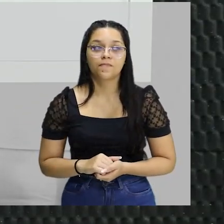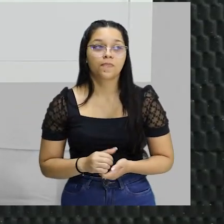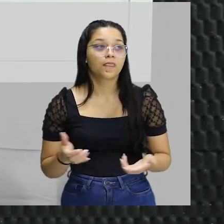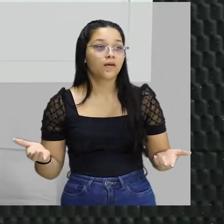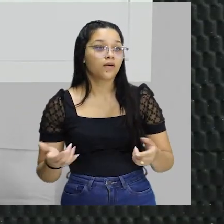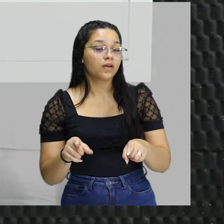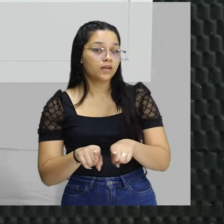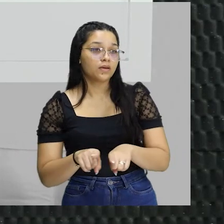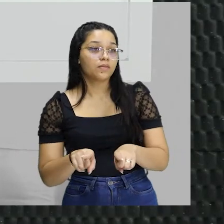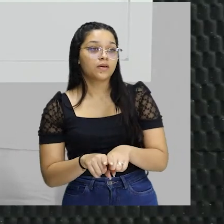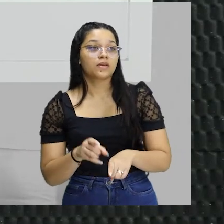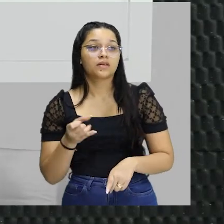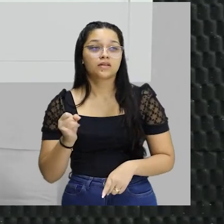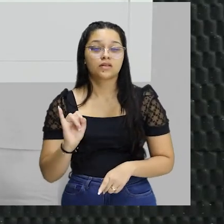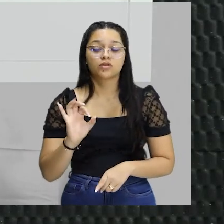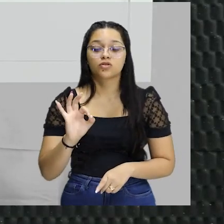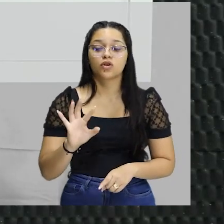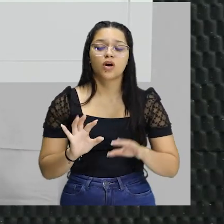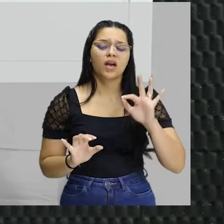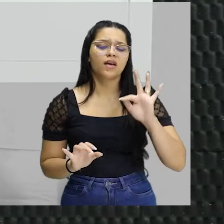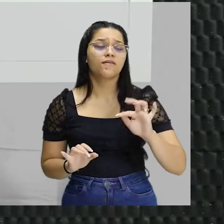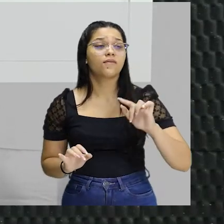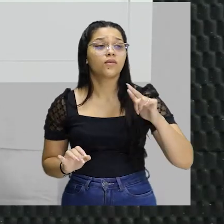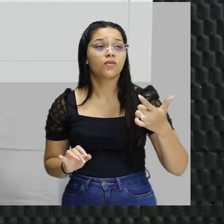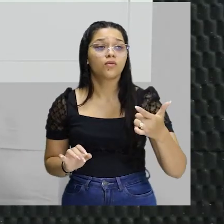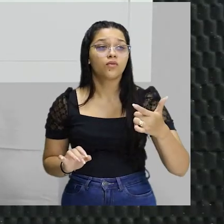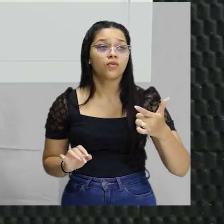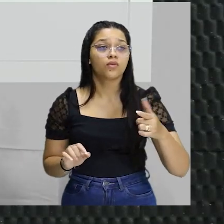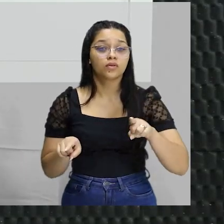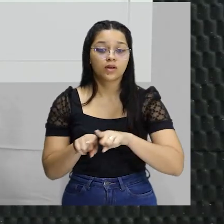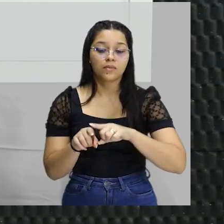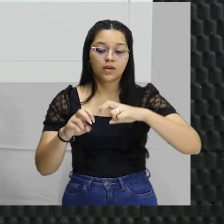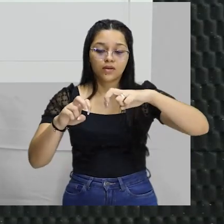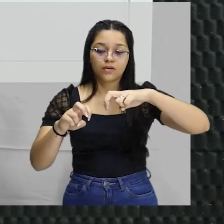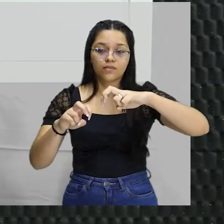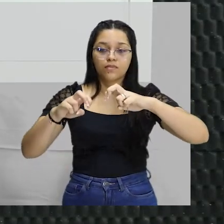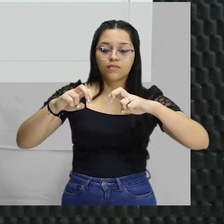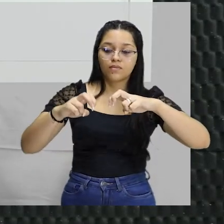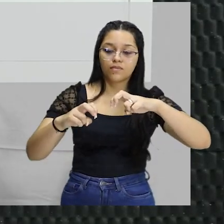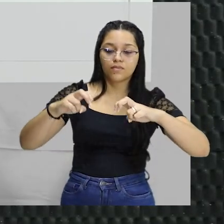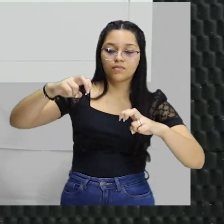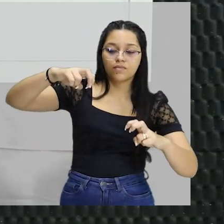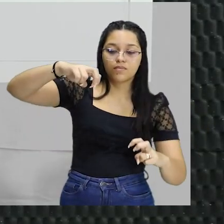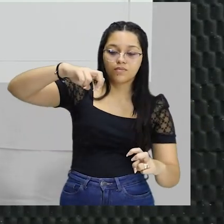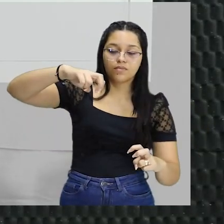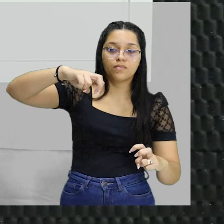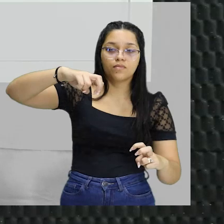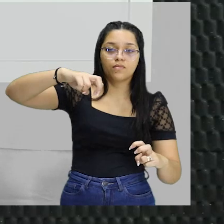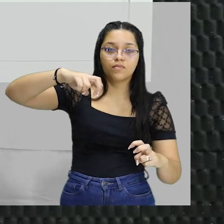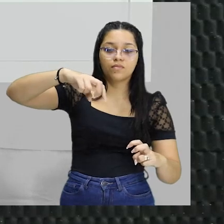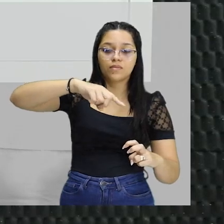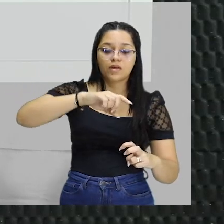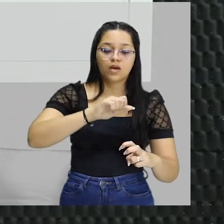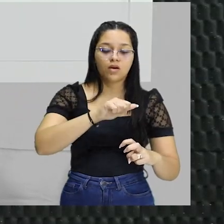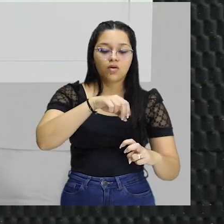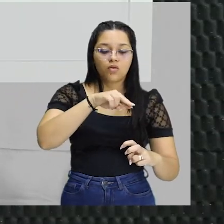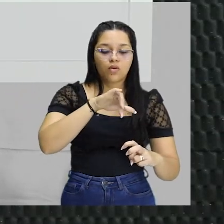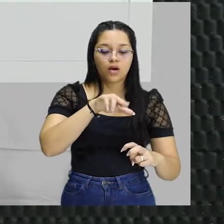Ainda neste ponto, se agisse só F1, a barra iria girar no sentido contrário, né? Que é o sentido